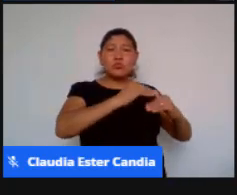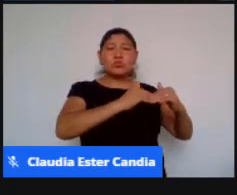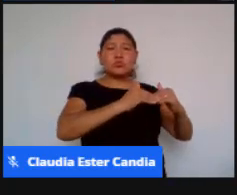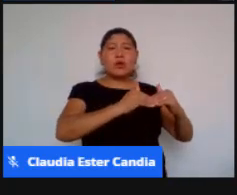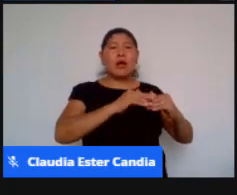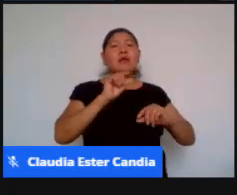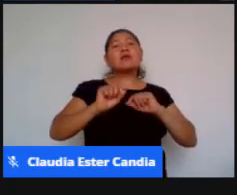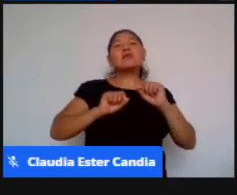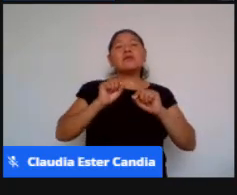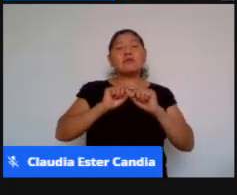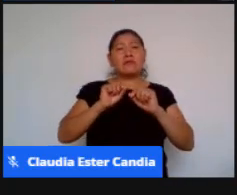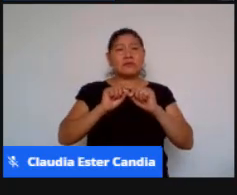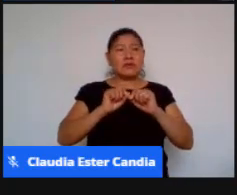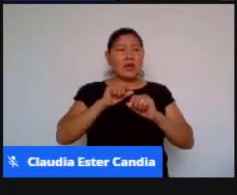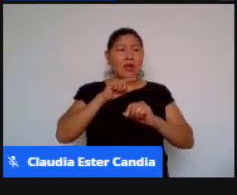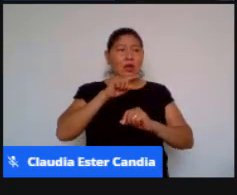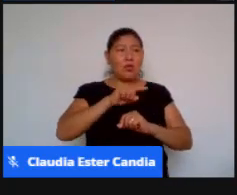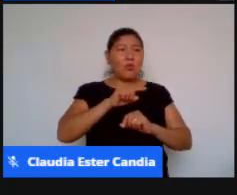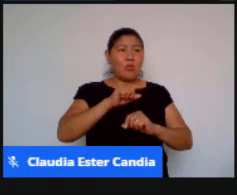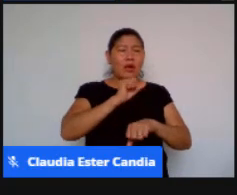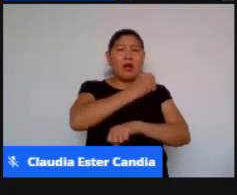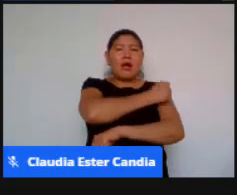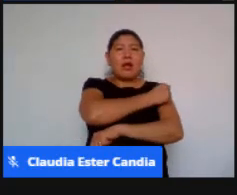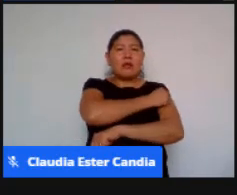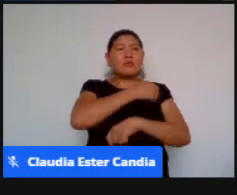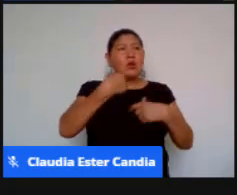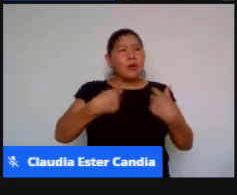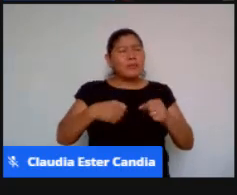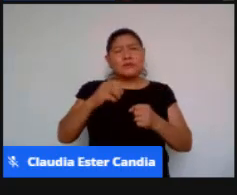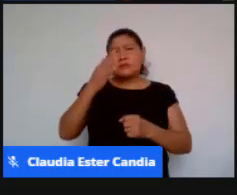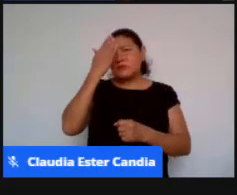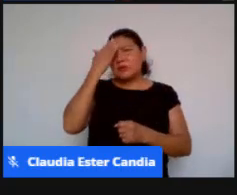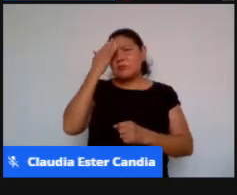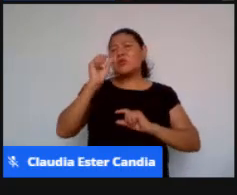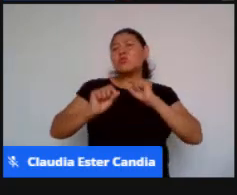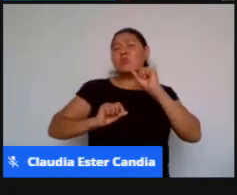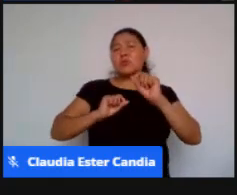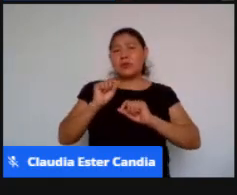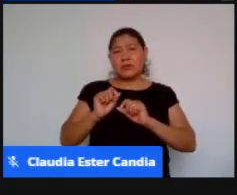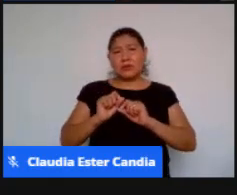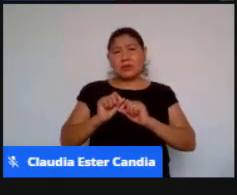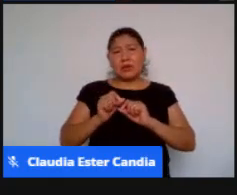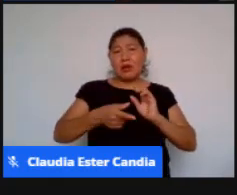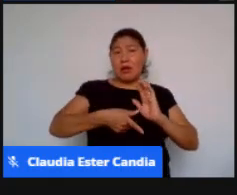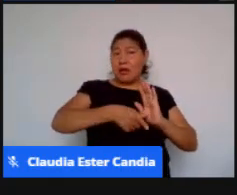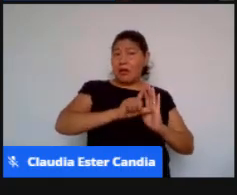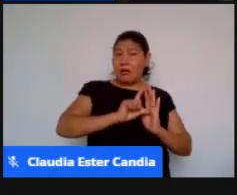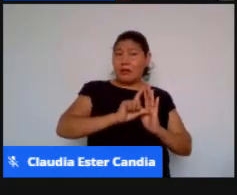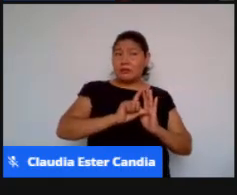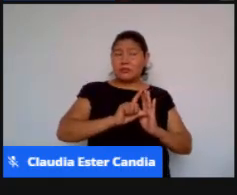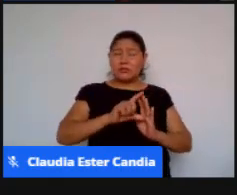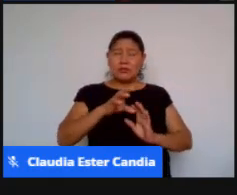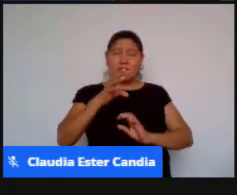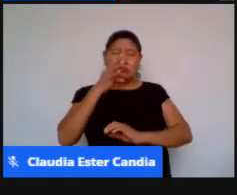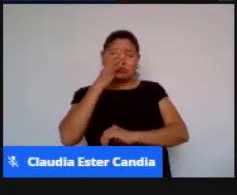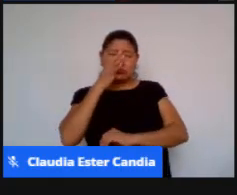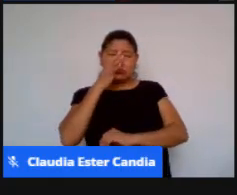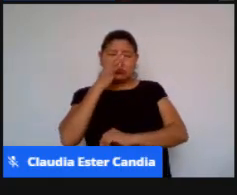que o menino tinha que ter desenvolvido antes, né? Então, e esse é o nosso objetivo, que quando a gente